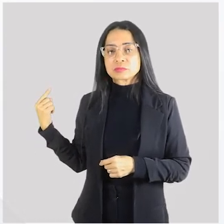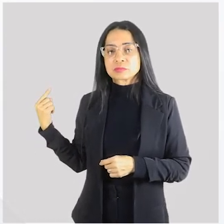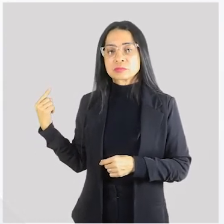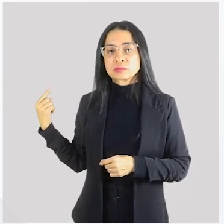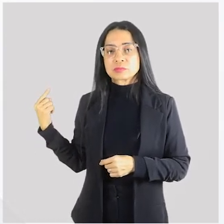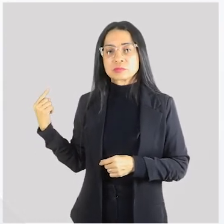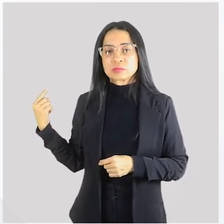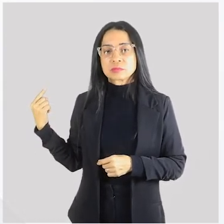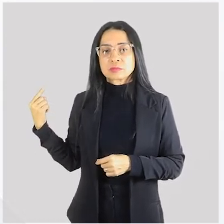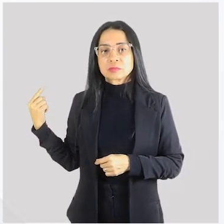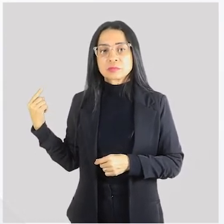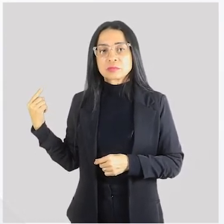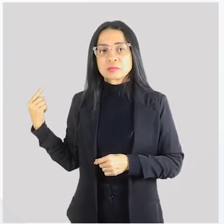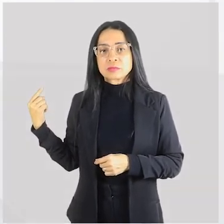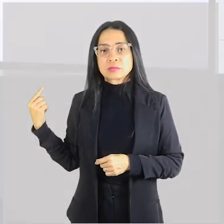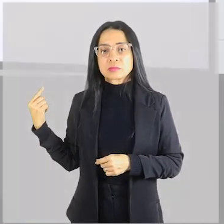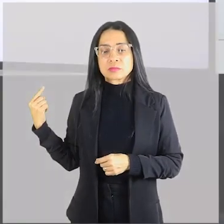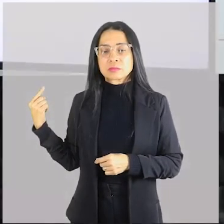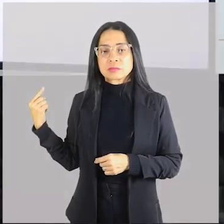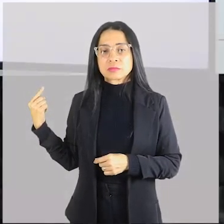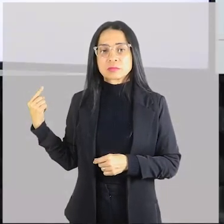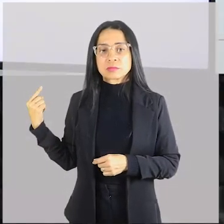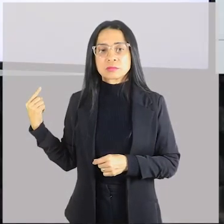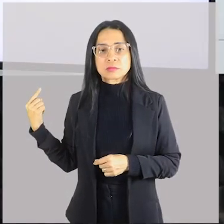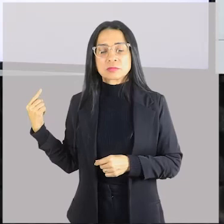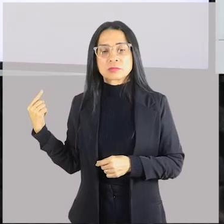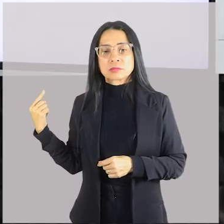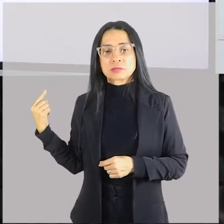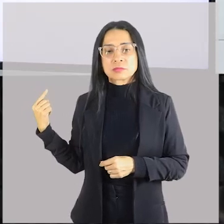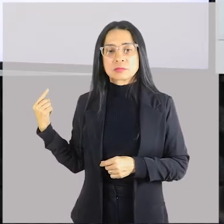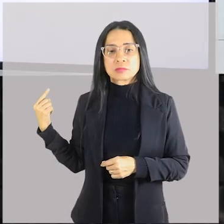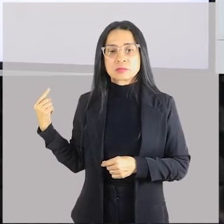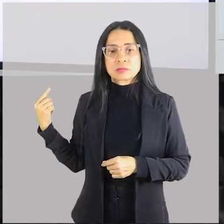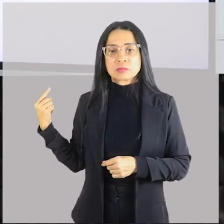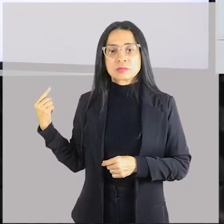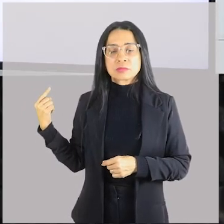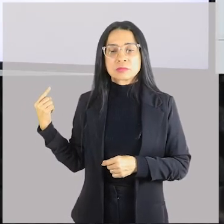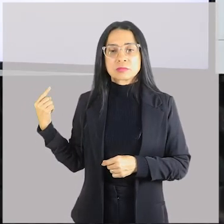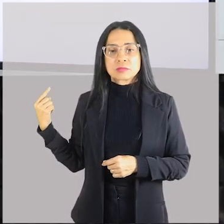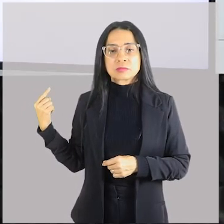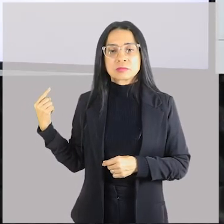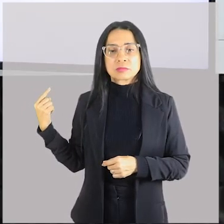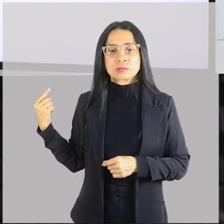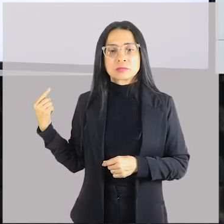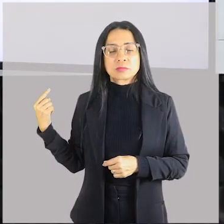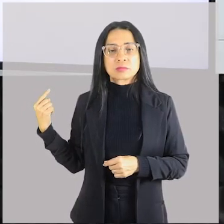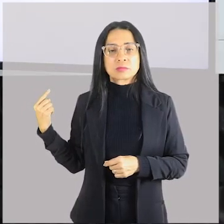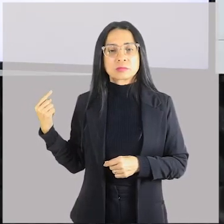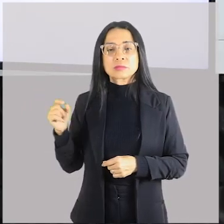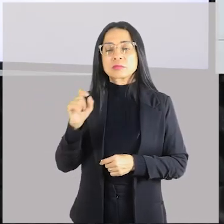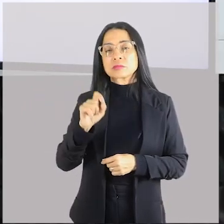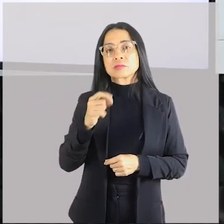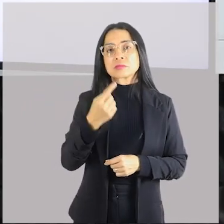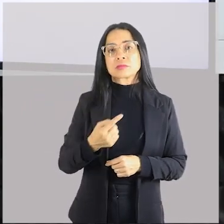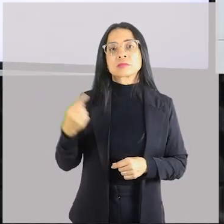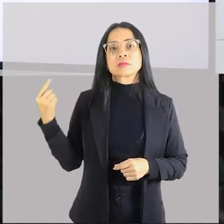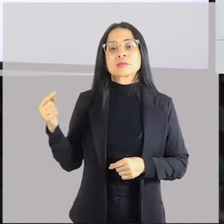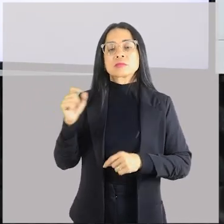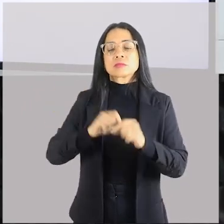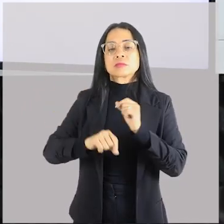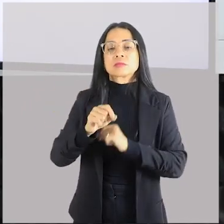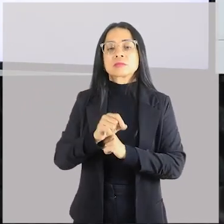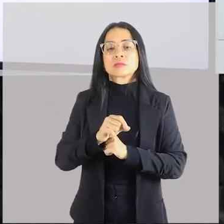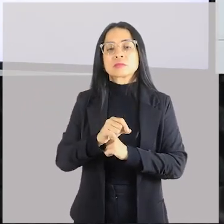Colocam um manequim suspenso vestido como oficial alemão nazista isso é literalmente